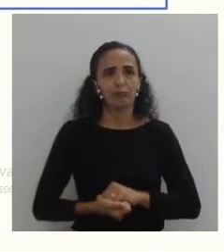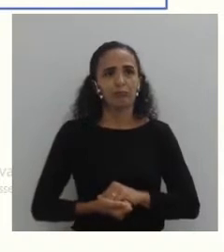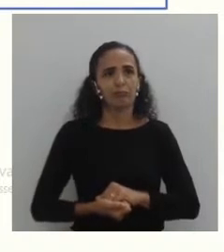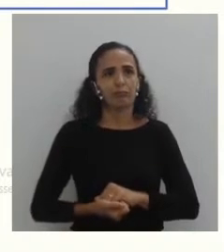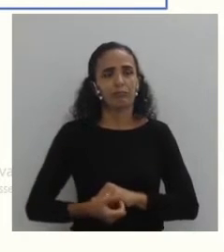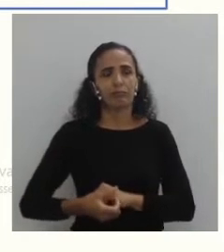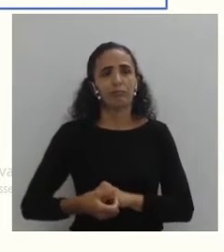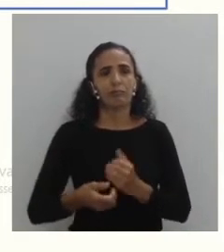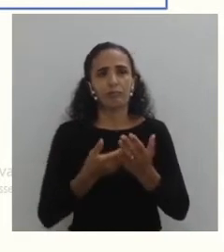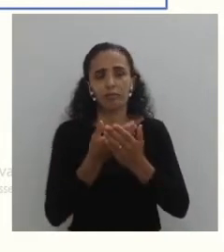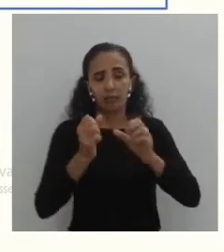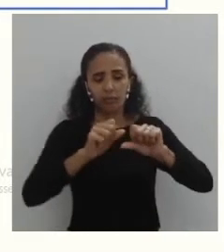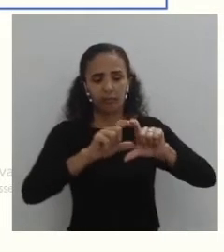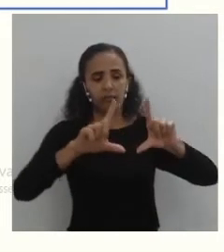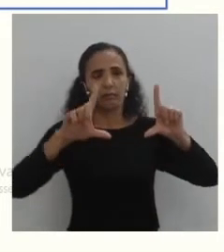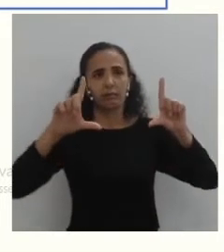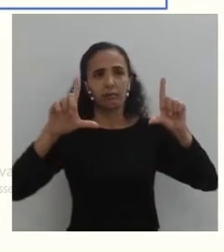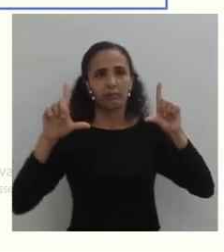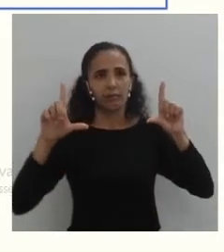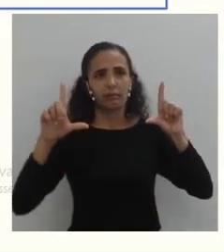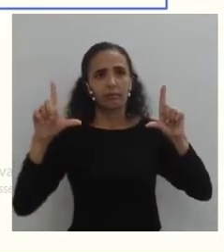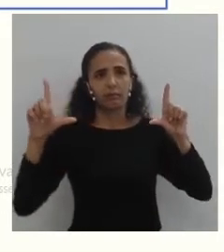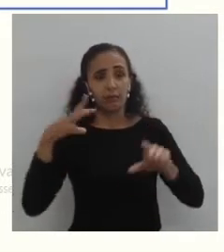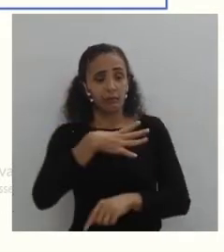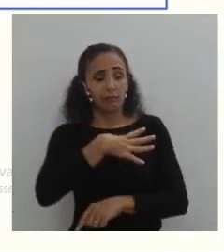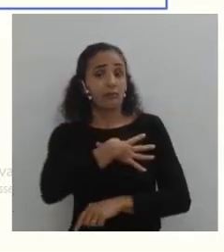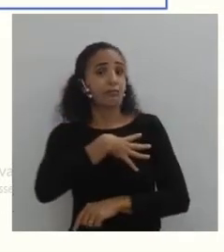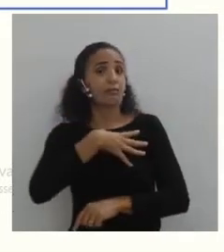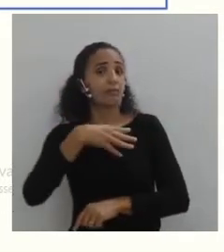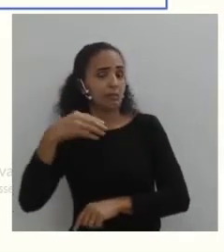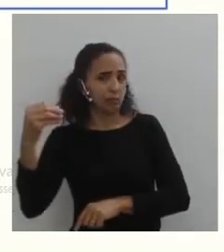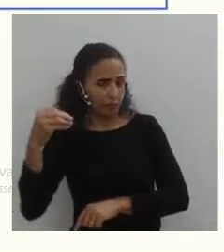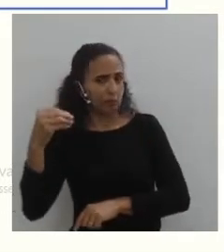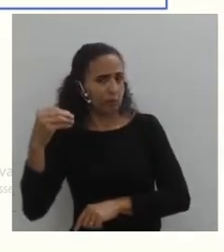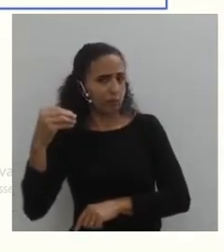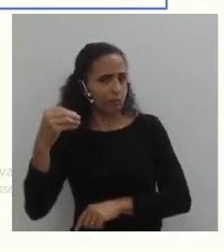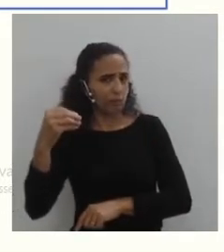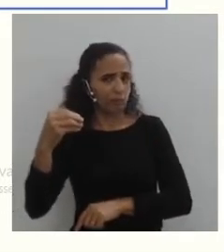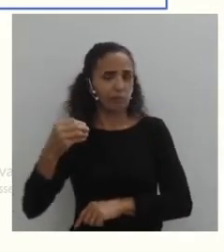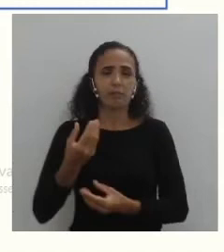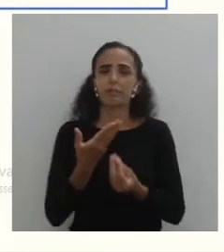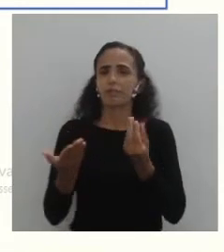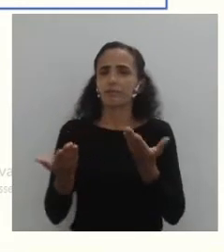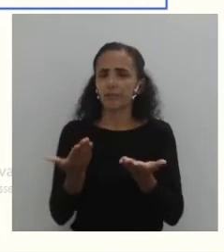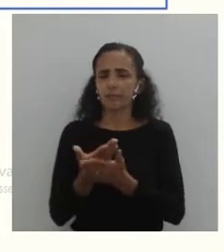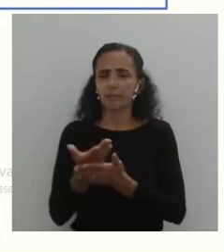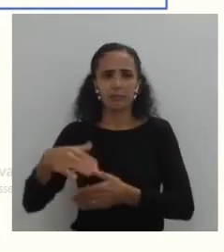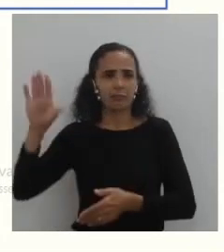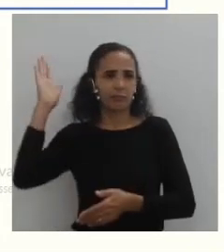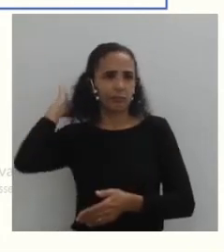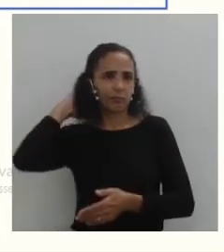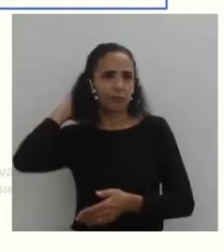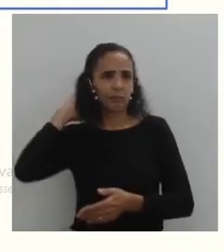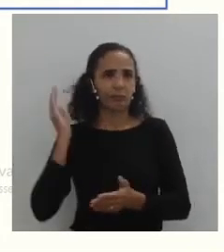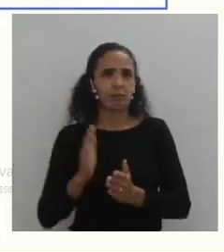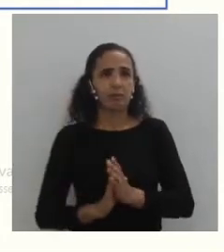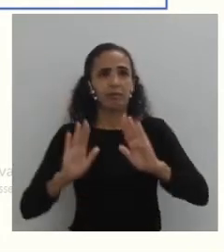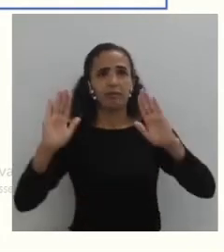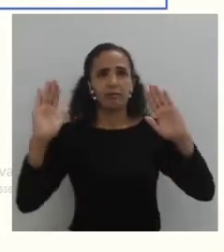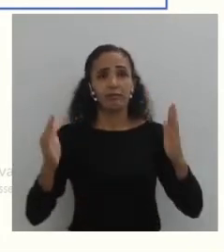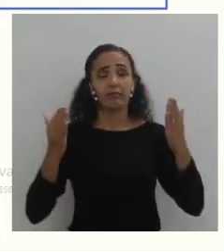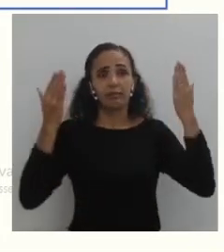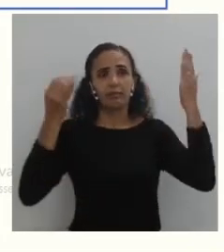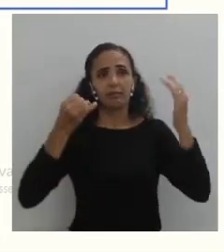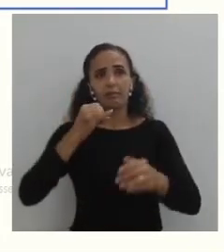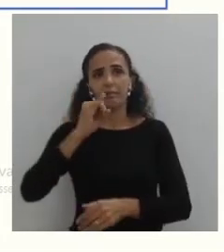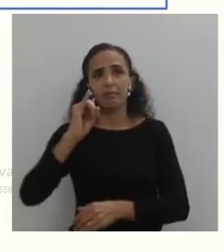vejam só, uma foto do Círio de Nazaré, uma festa católica em Belém do Pará. Nós temos a segunda, a festa